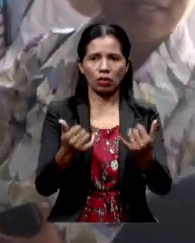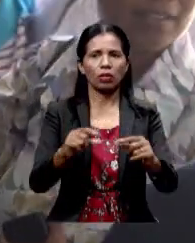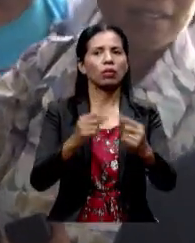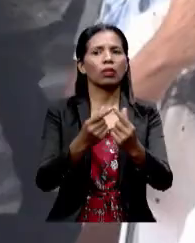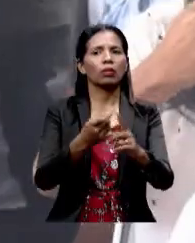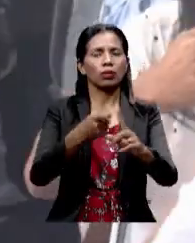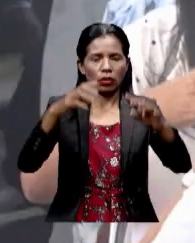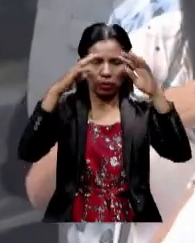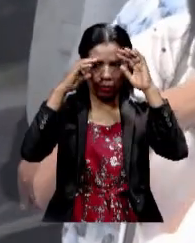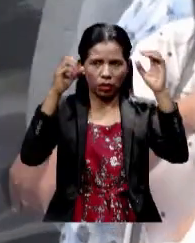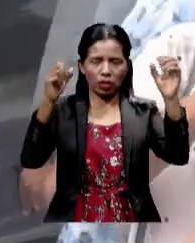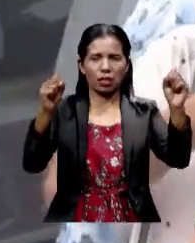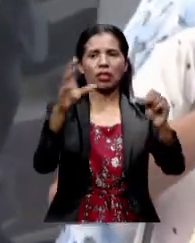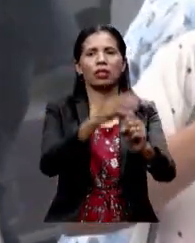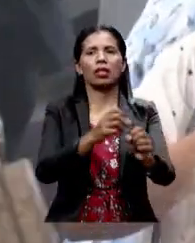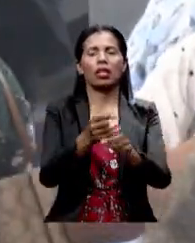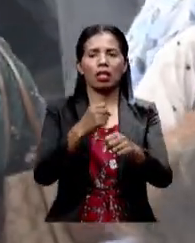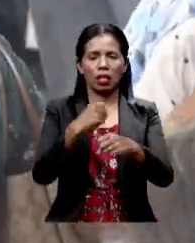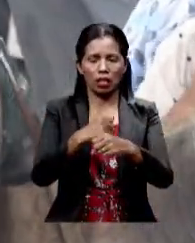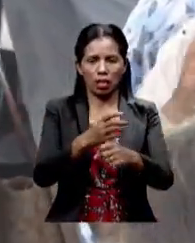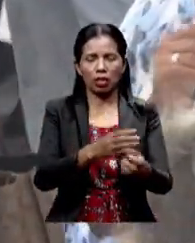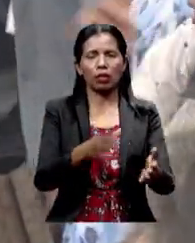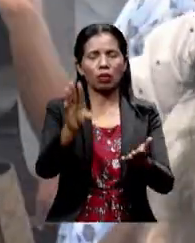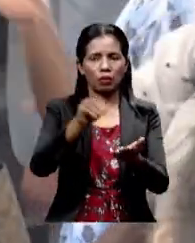husi presidente república halo imprimi